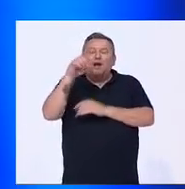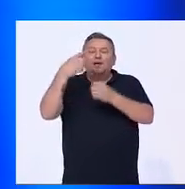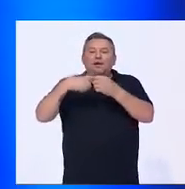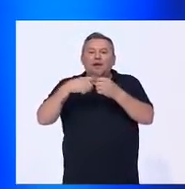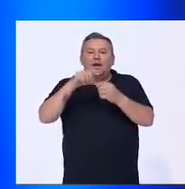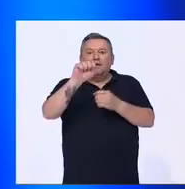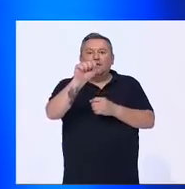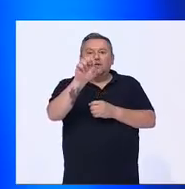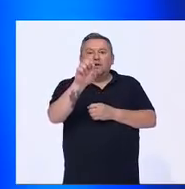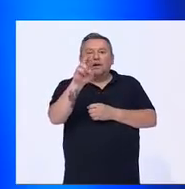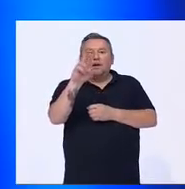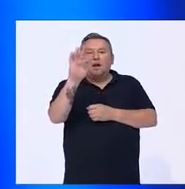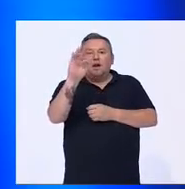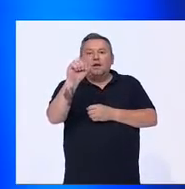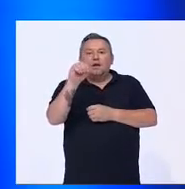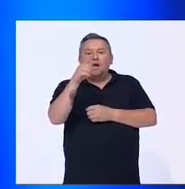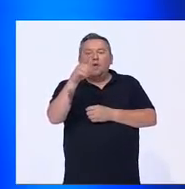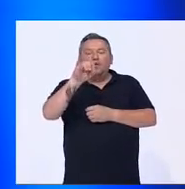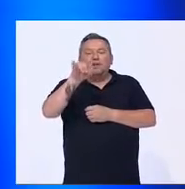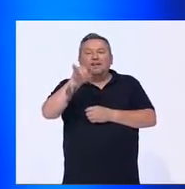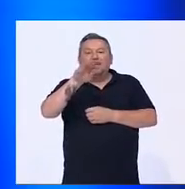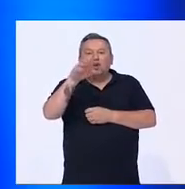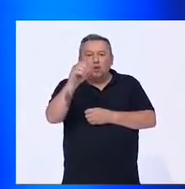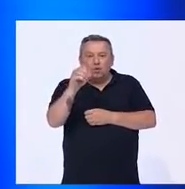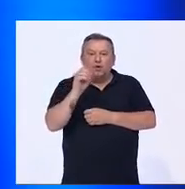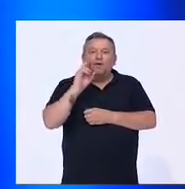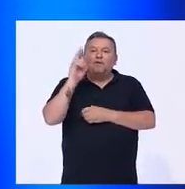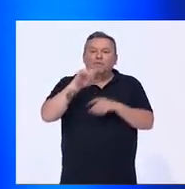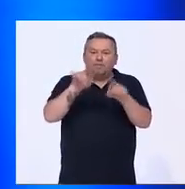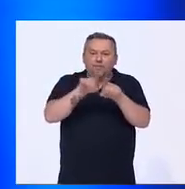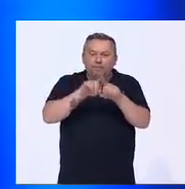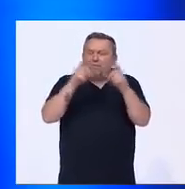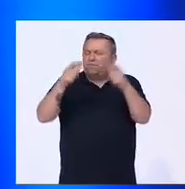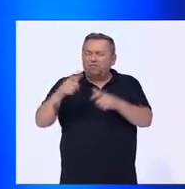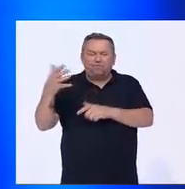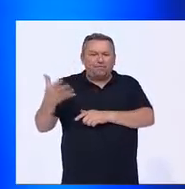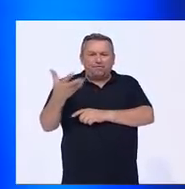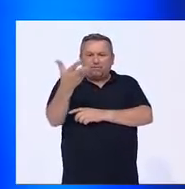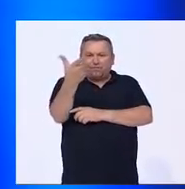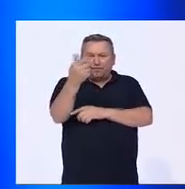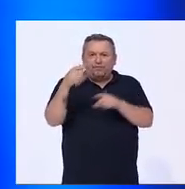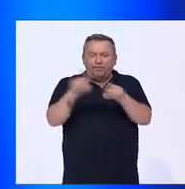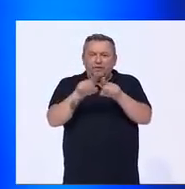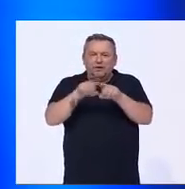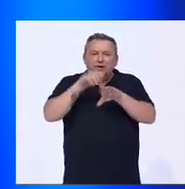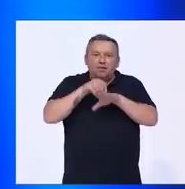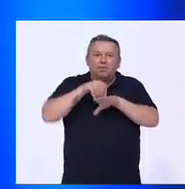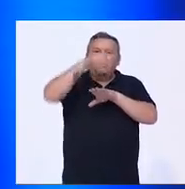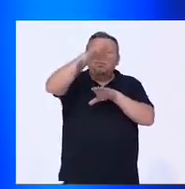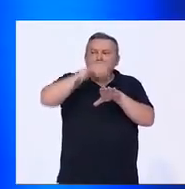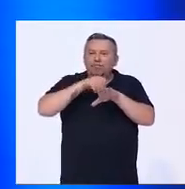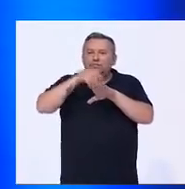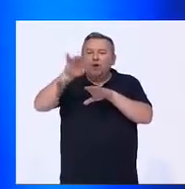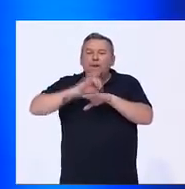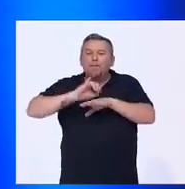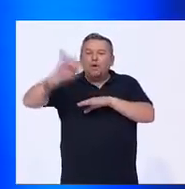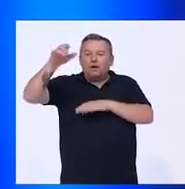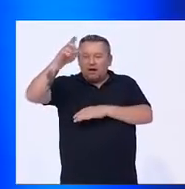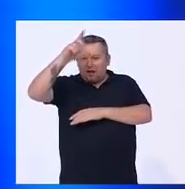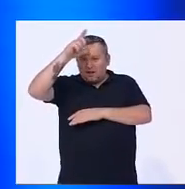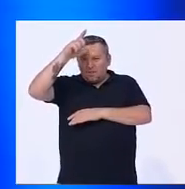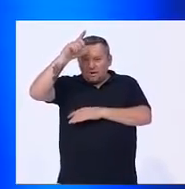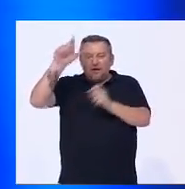esses equipamentos que fazem essa energia, que já lá tem um excedente extraordinário, são sendo exportados para a Alemanha para produzir. Mas lá não